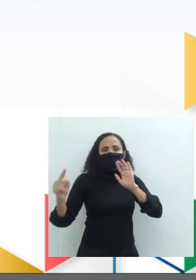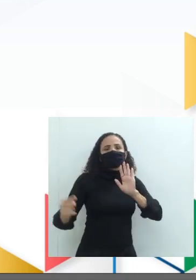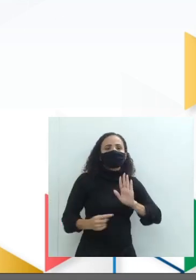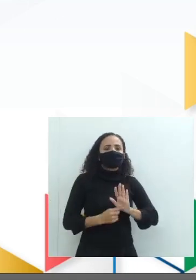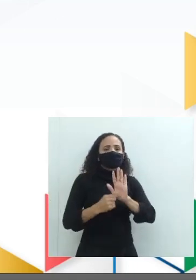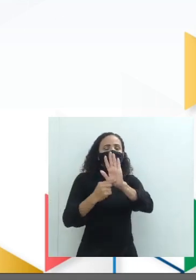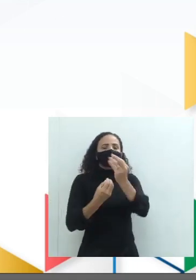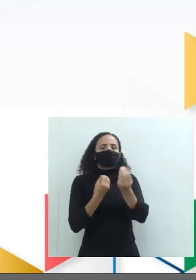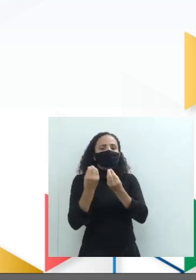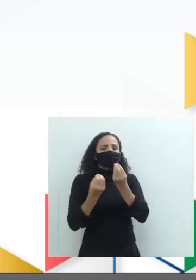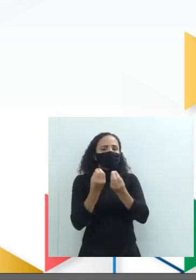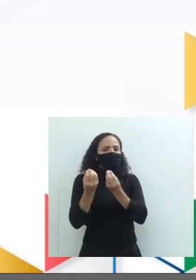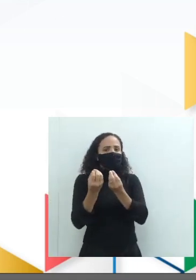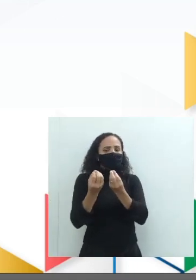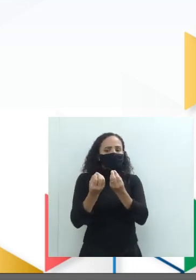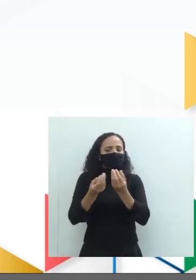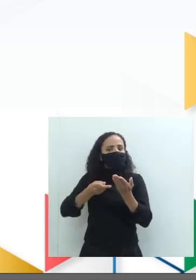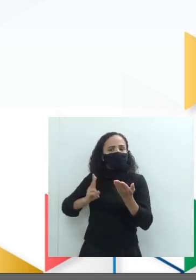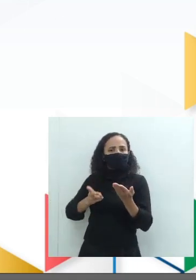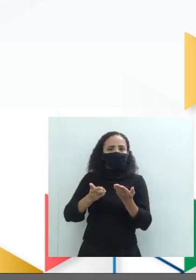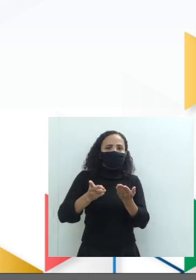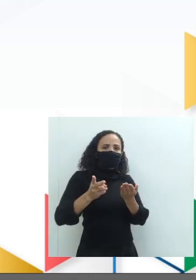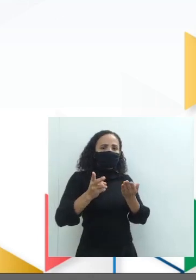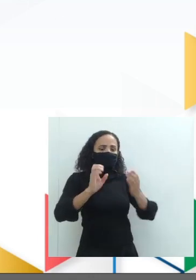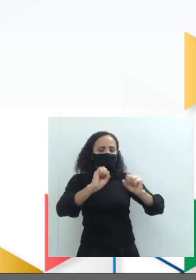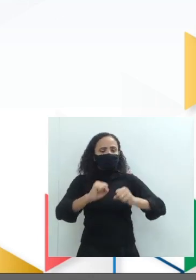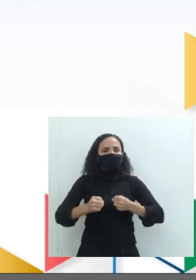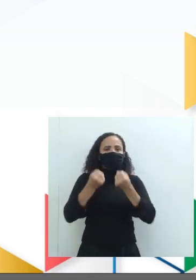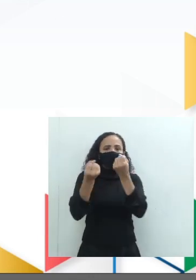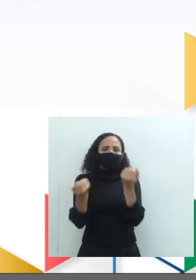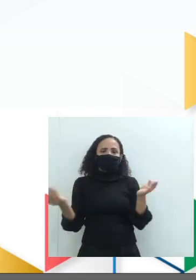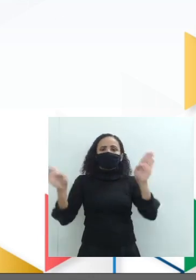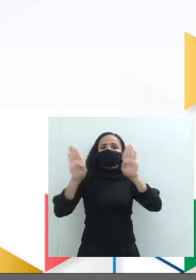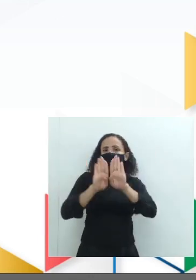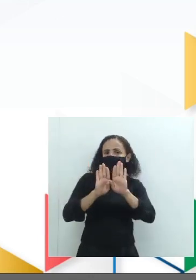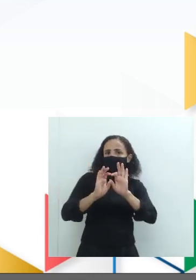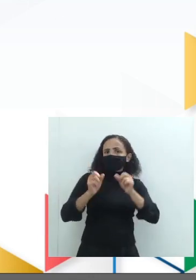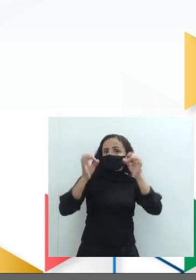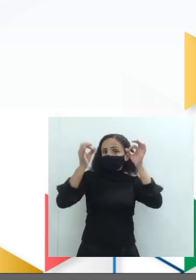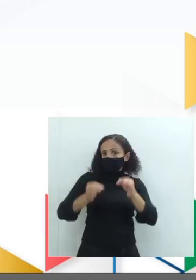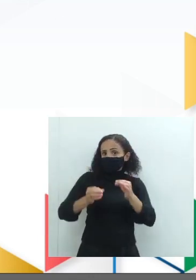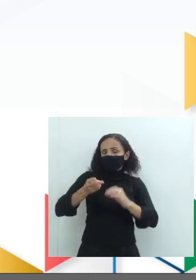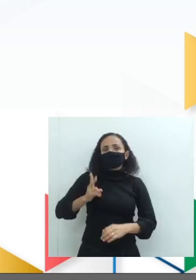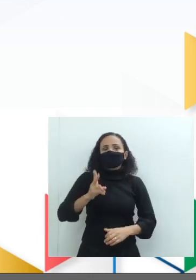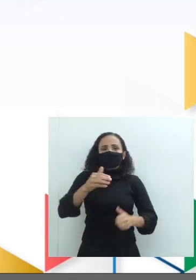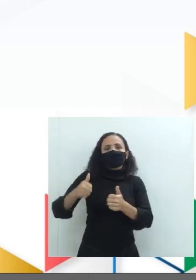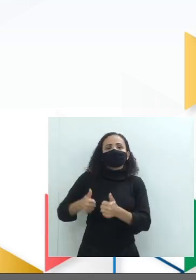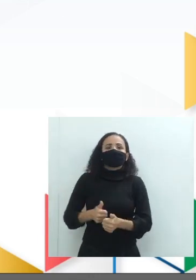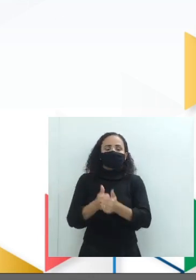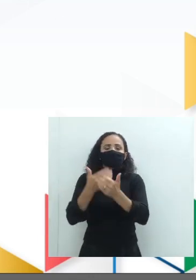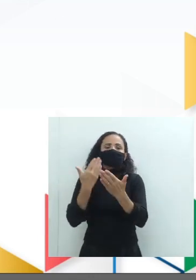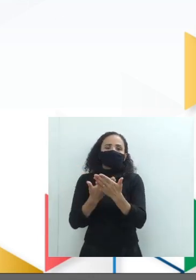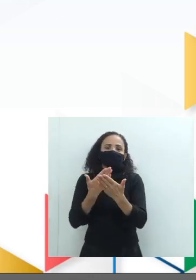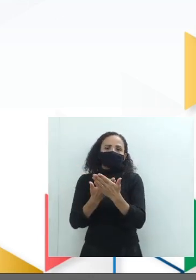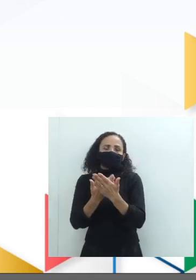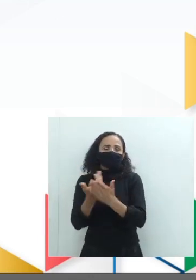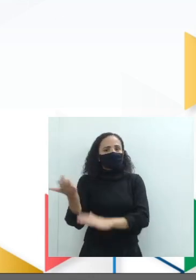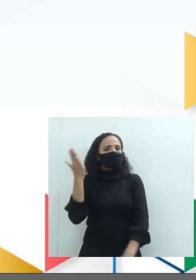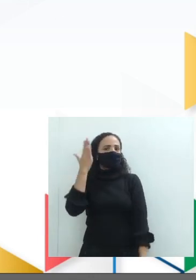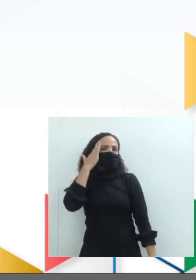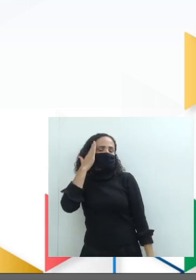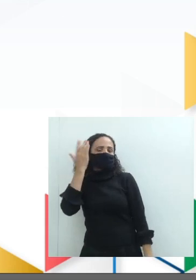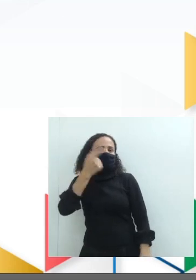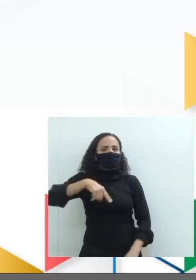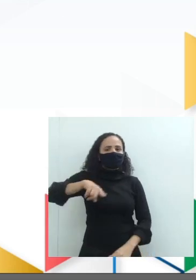dar durabilidade e resistência a essa porteira, tá ok? Então, segue comigo agora para a gente ter uma outra noção.